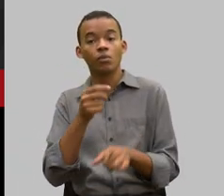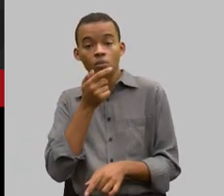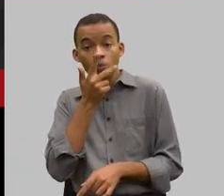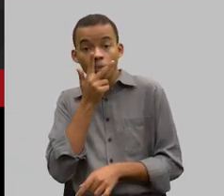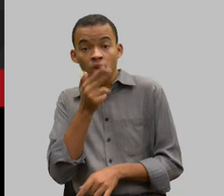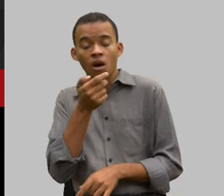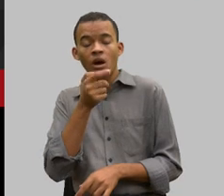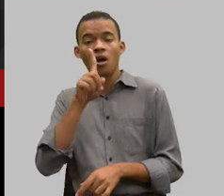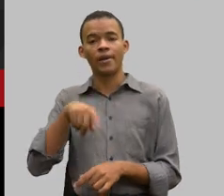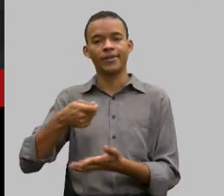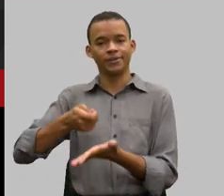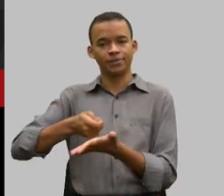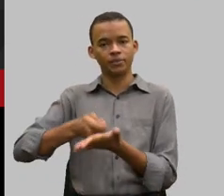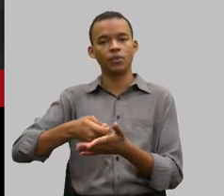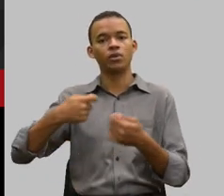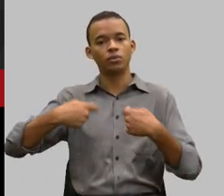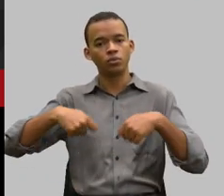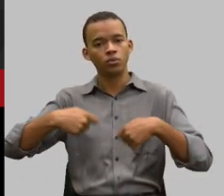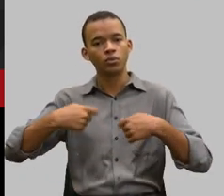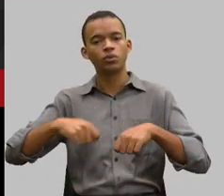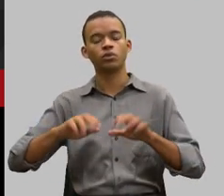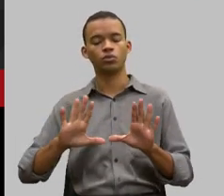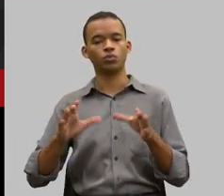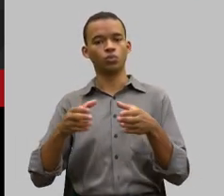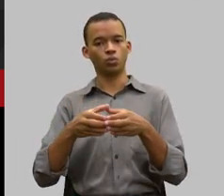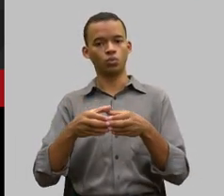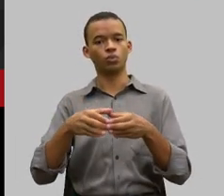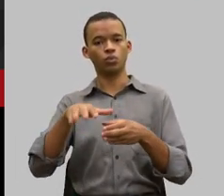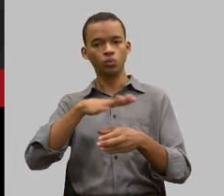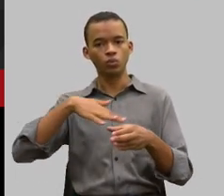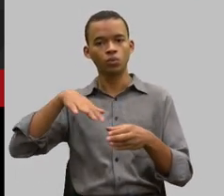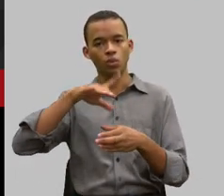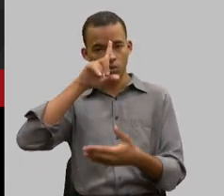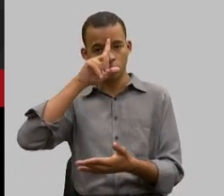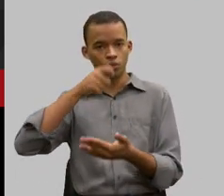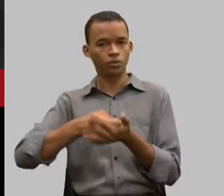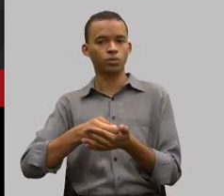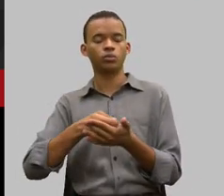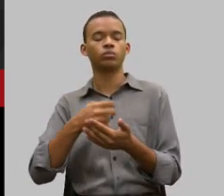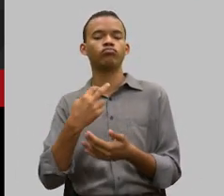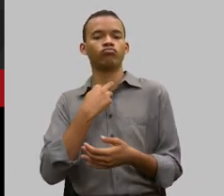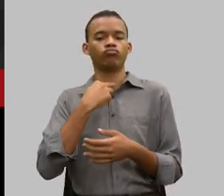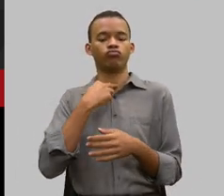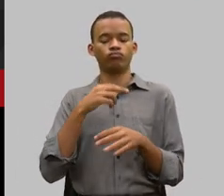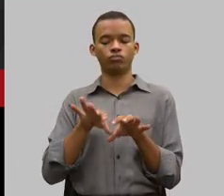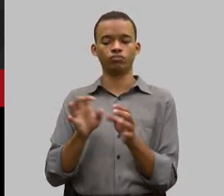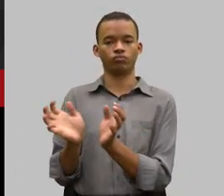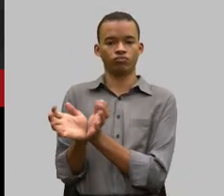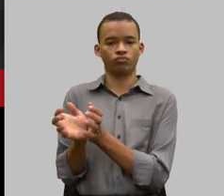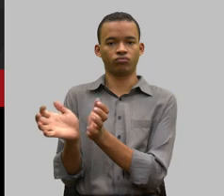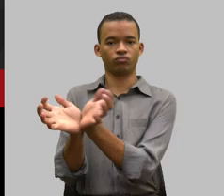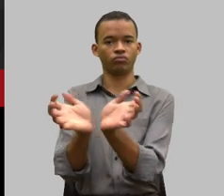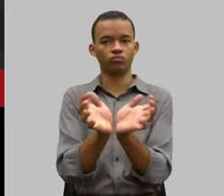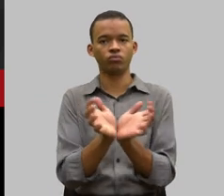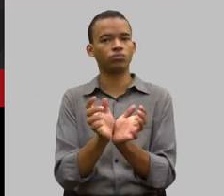colegiadas e descentralizadas Presidente leonídio eu acabei passando meu tempo eu peço mais 2 minutos e eu